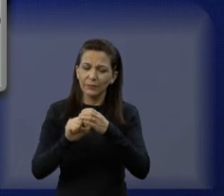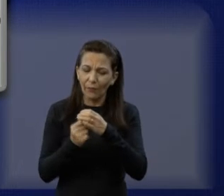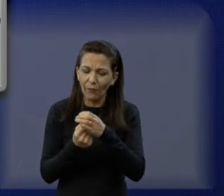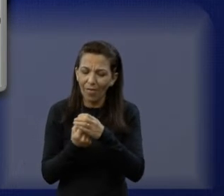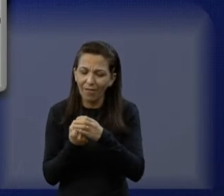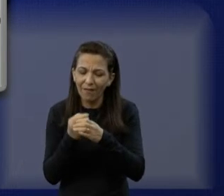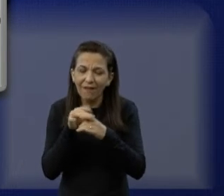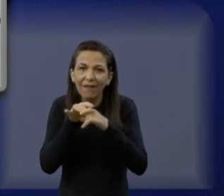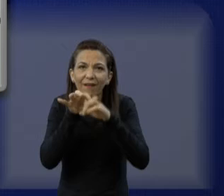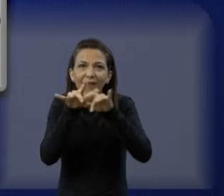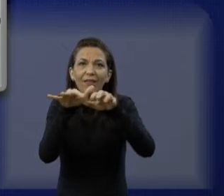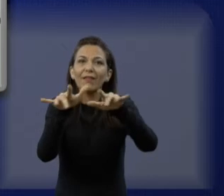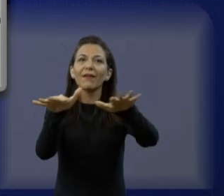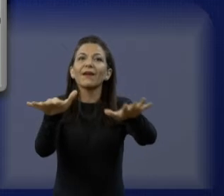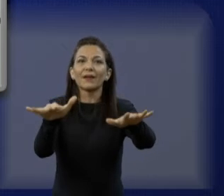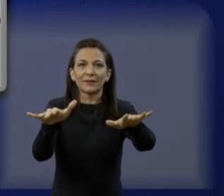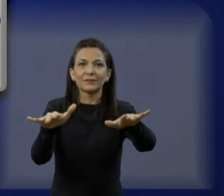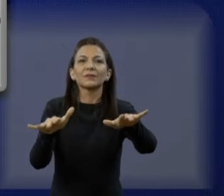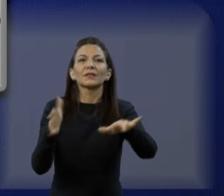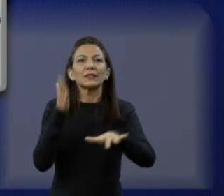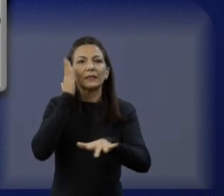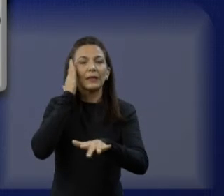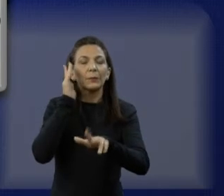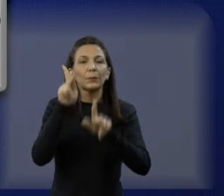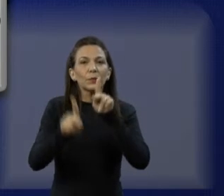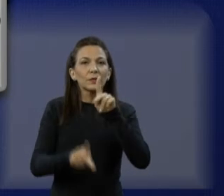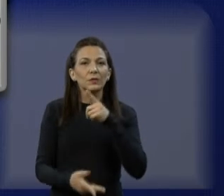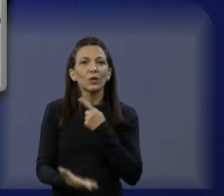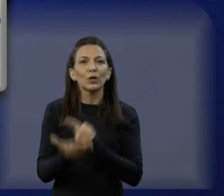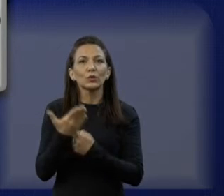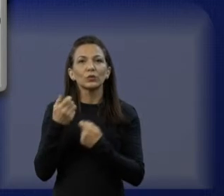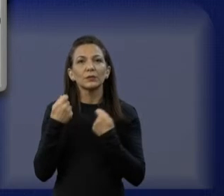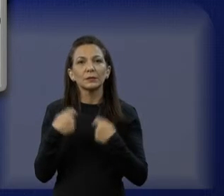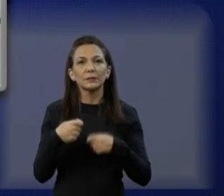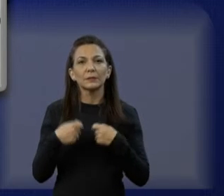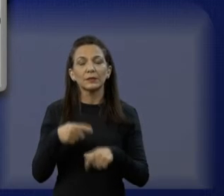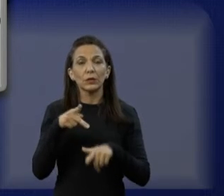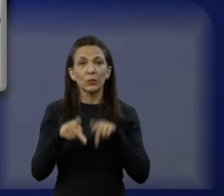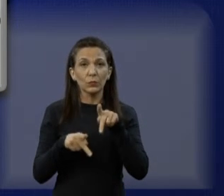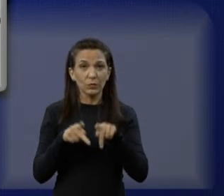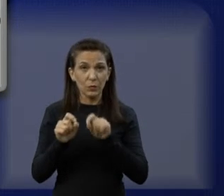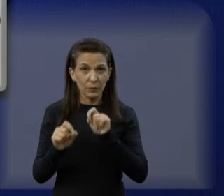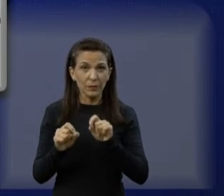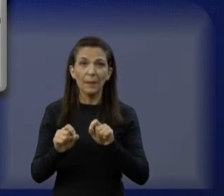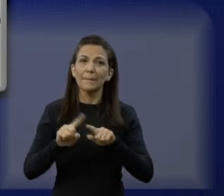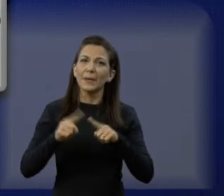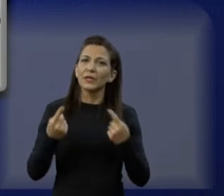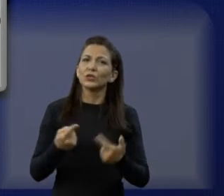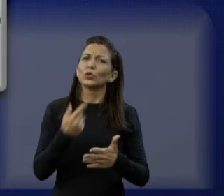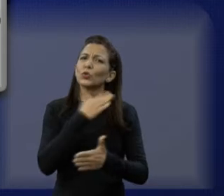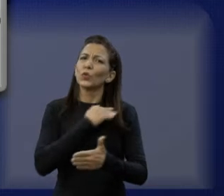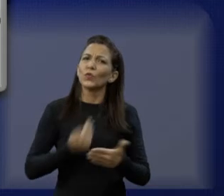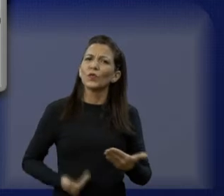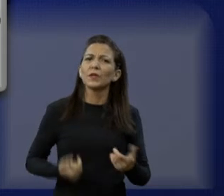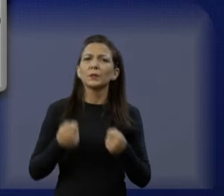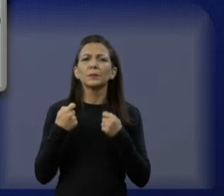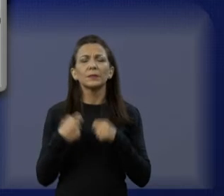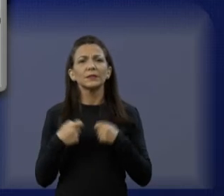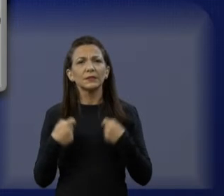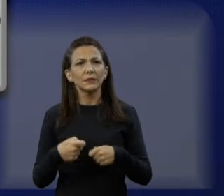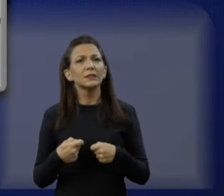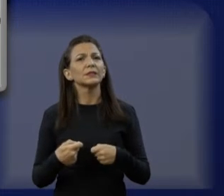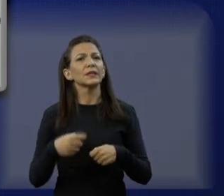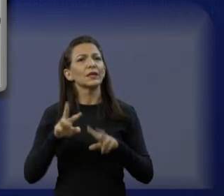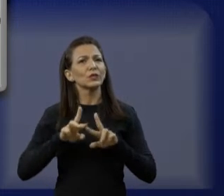que ela se prolifera a gente sabe disso precisa da ajuda da população mas o poder público essencial nessas horas que a gente vê a diferença das cidades